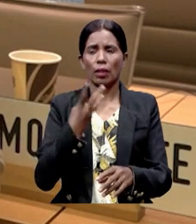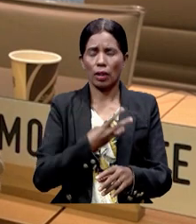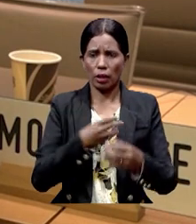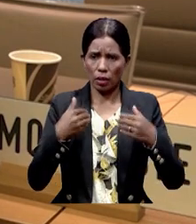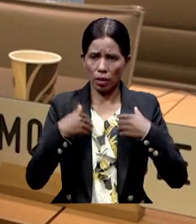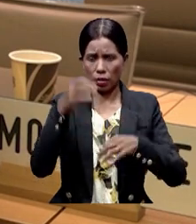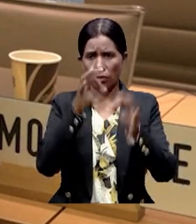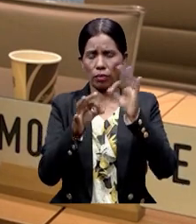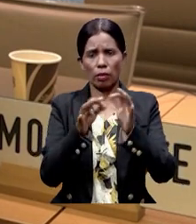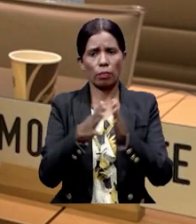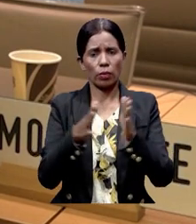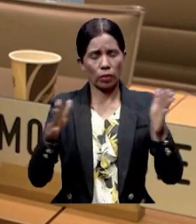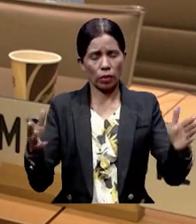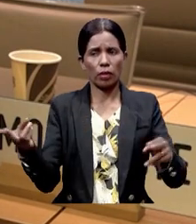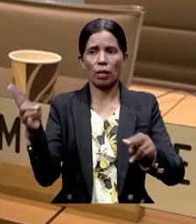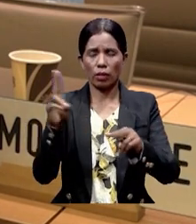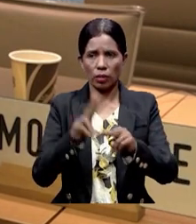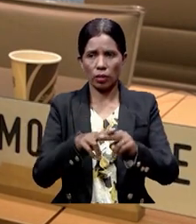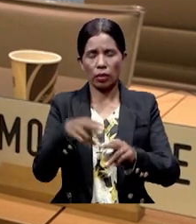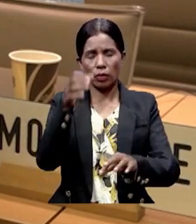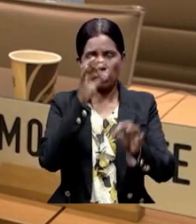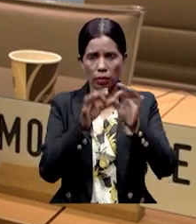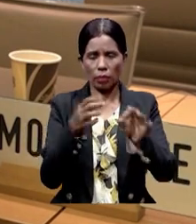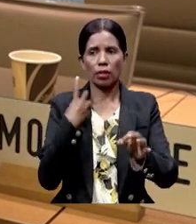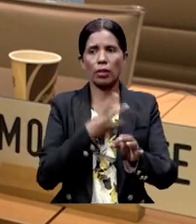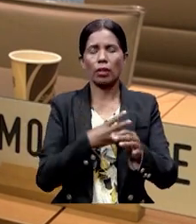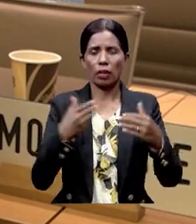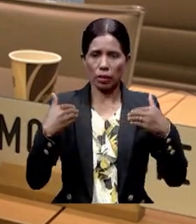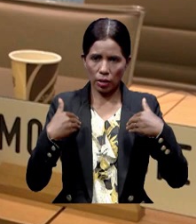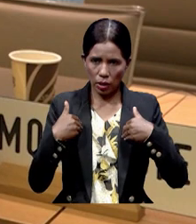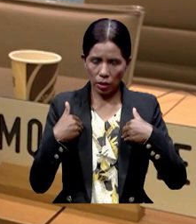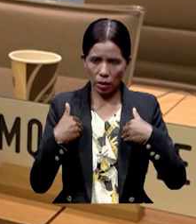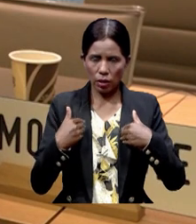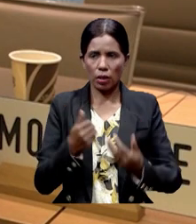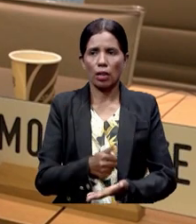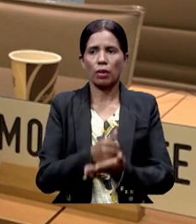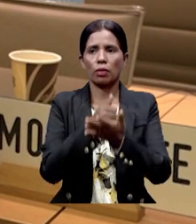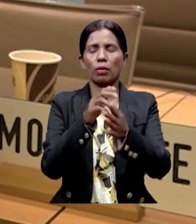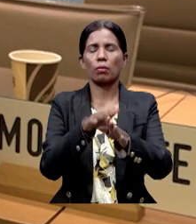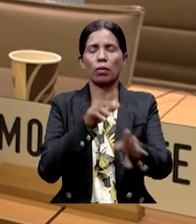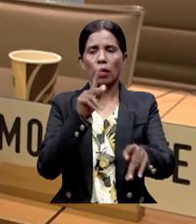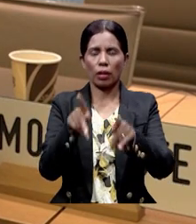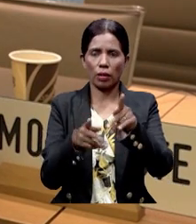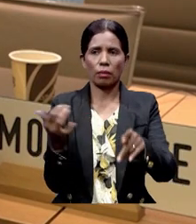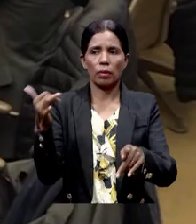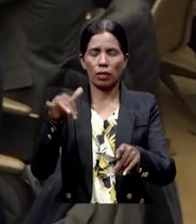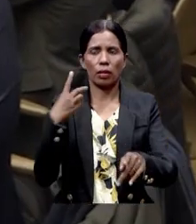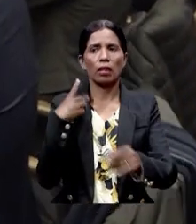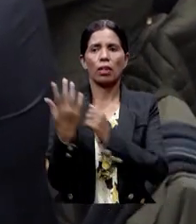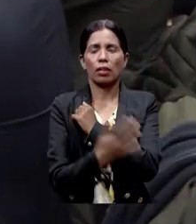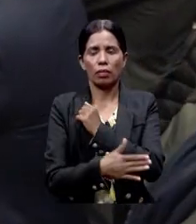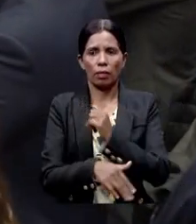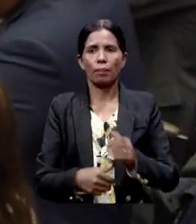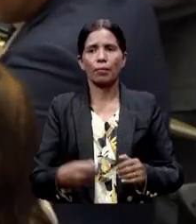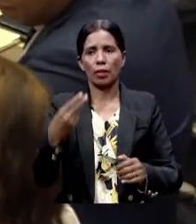na confiança ira nem nessa mais aumenta de confiança NB ia ter para onde ajuda a atrair mais investimento externo para Tenerife. Quinta,